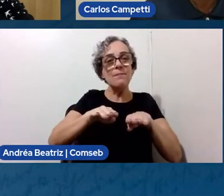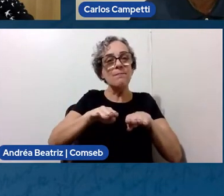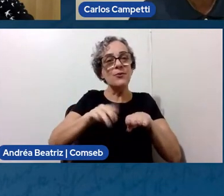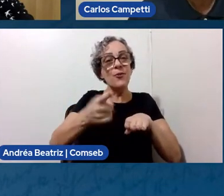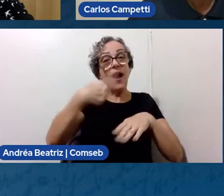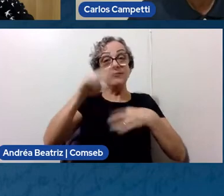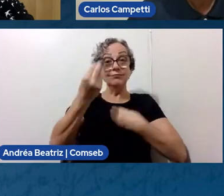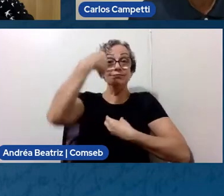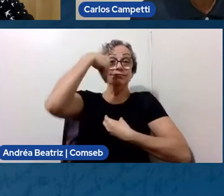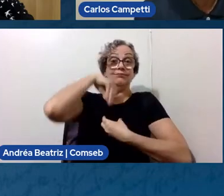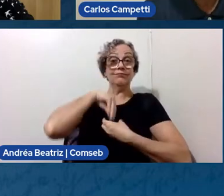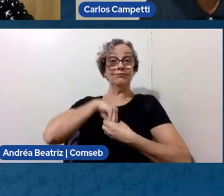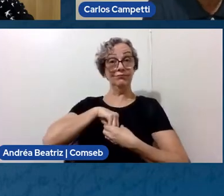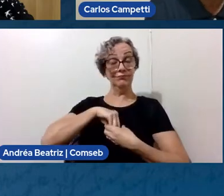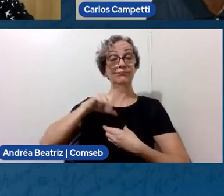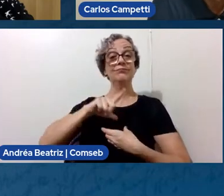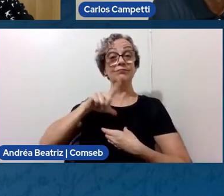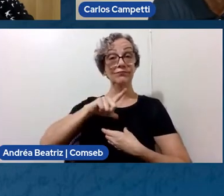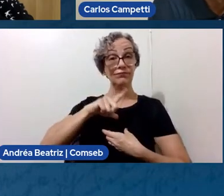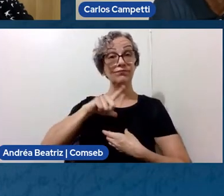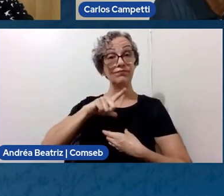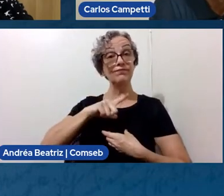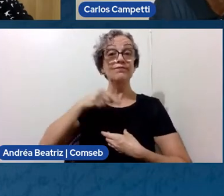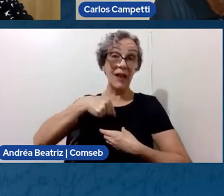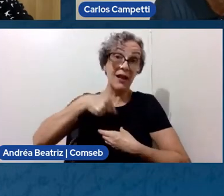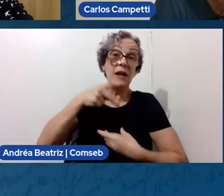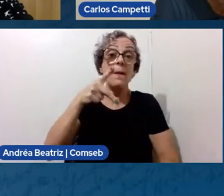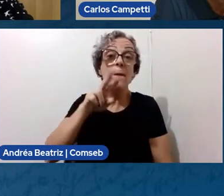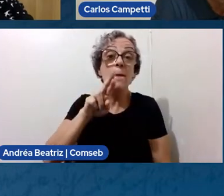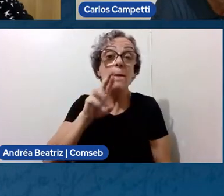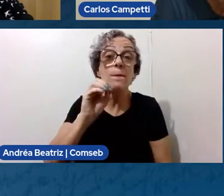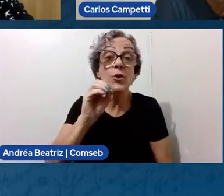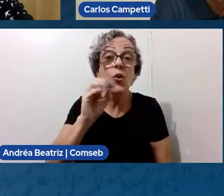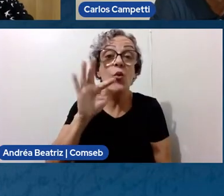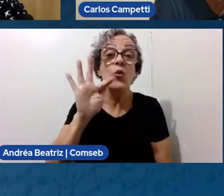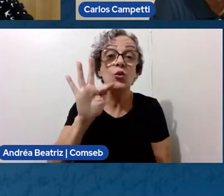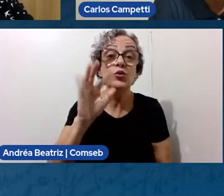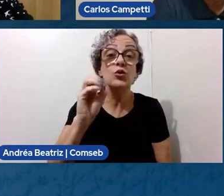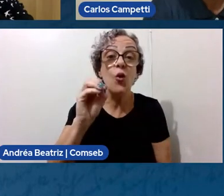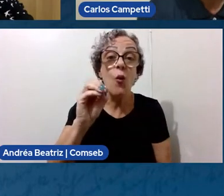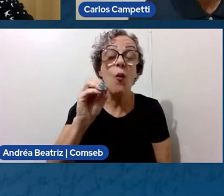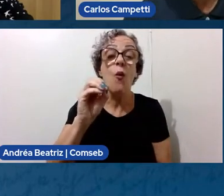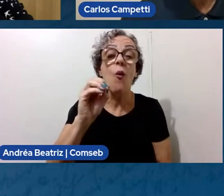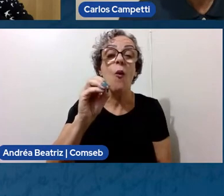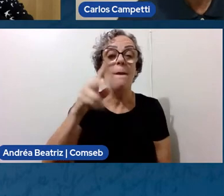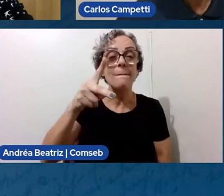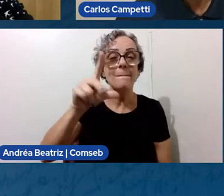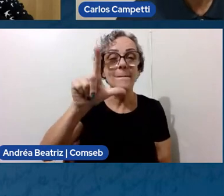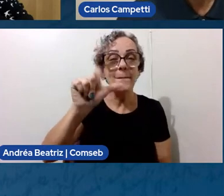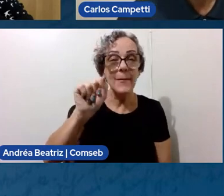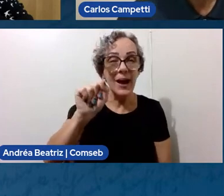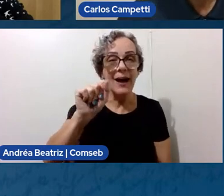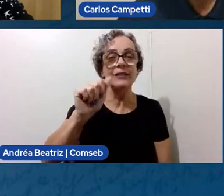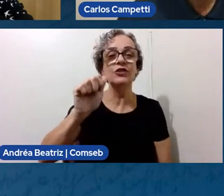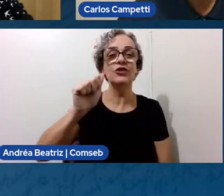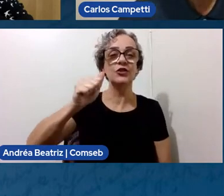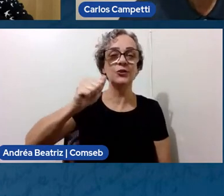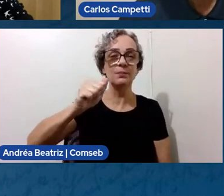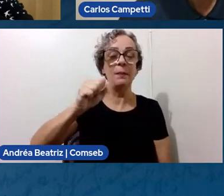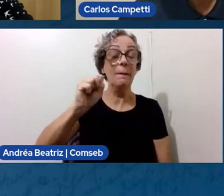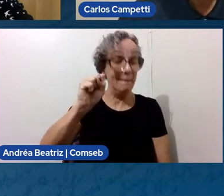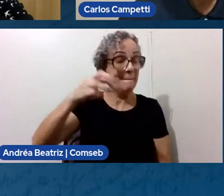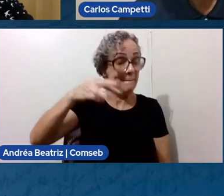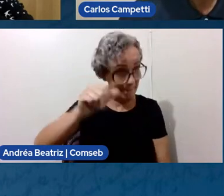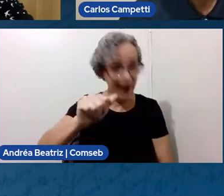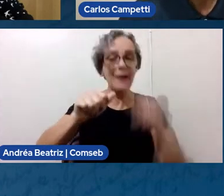porque é esse protoplasma que está no nosso plasma sanguíneo, mas principalmente no citoplasma da